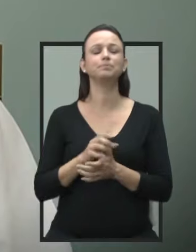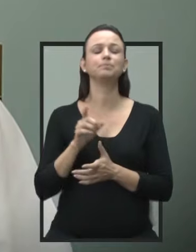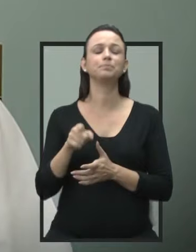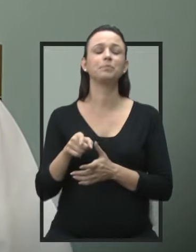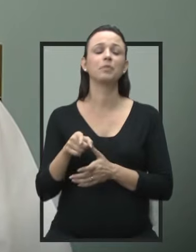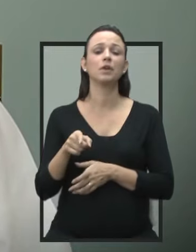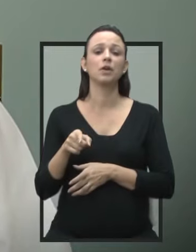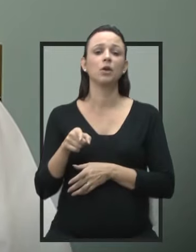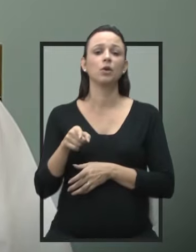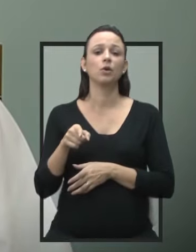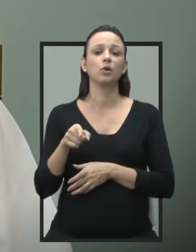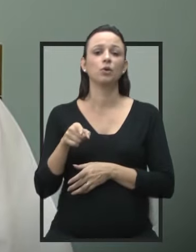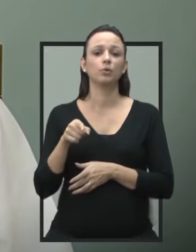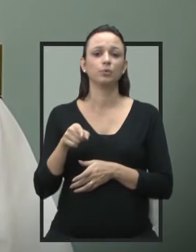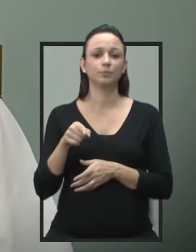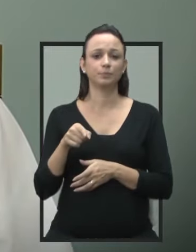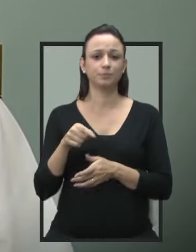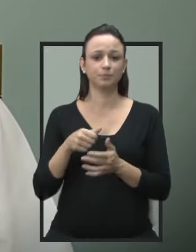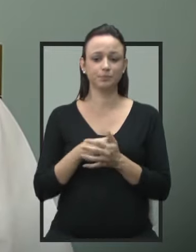foi destinado,